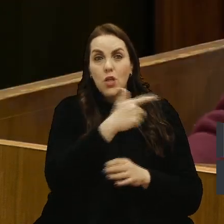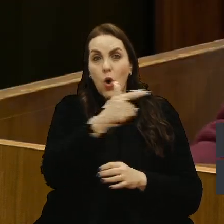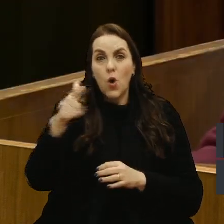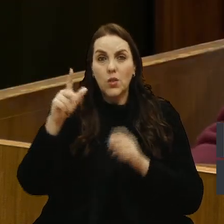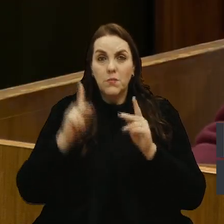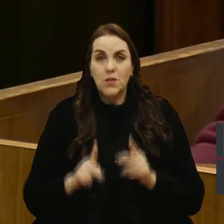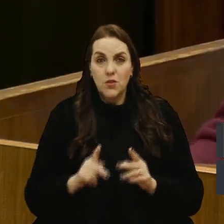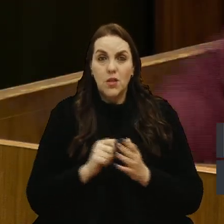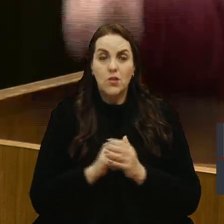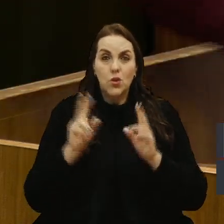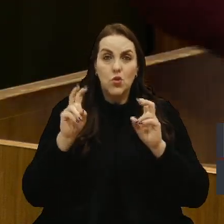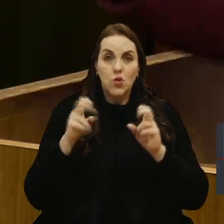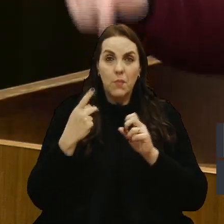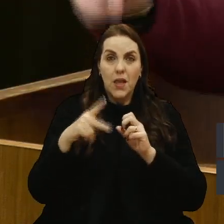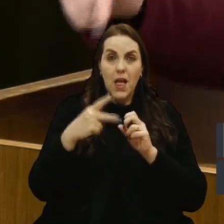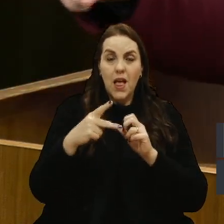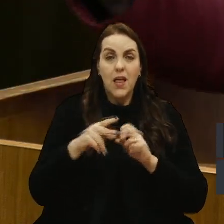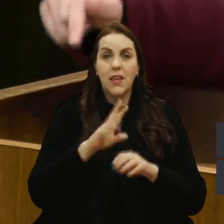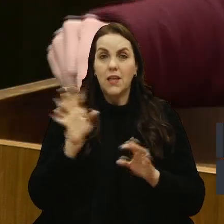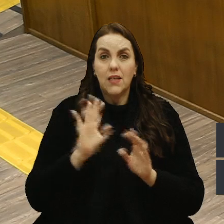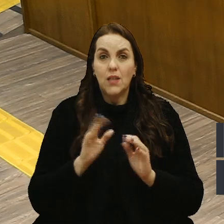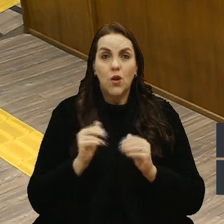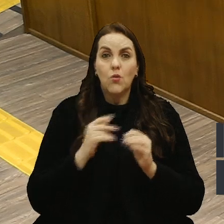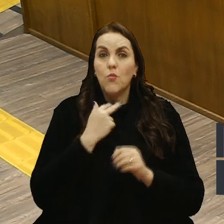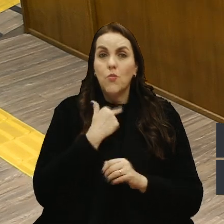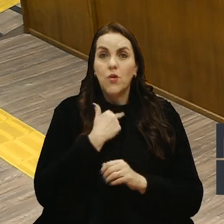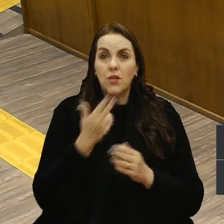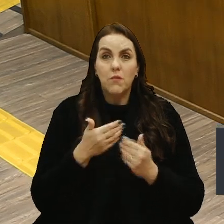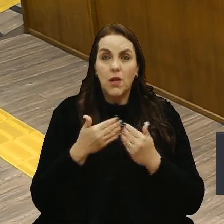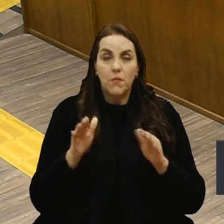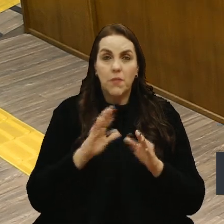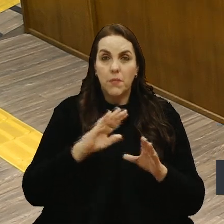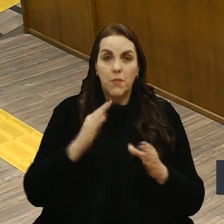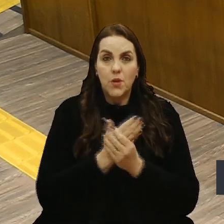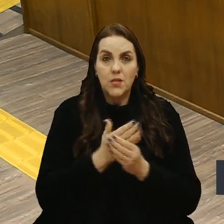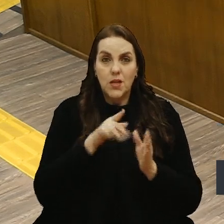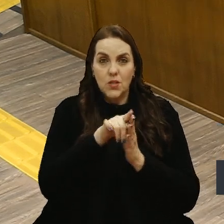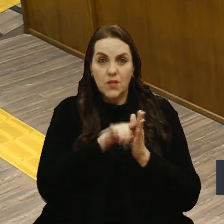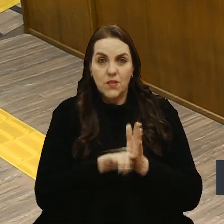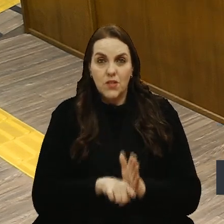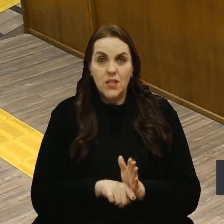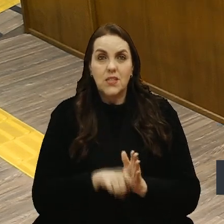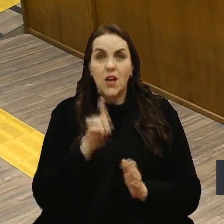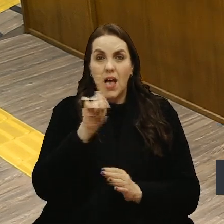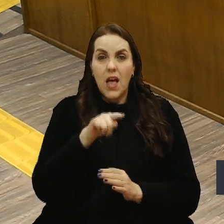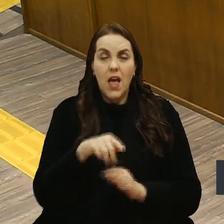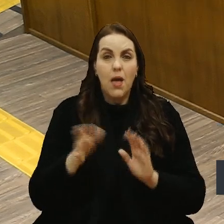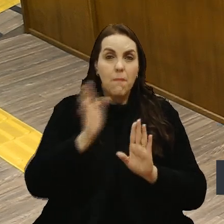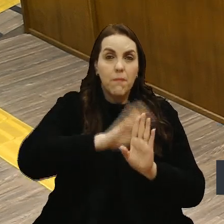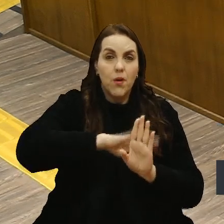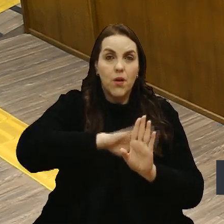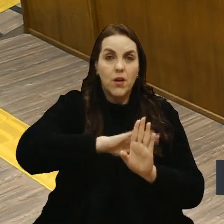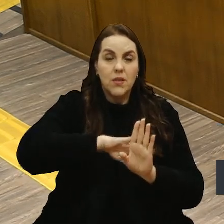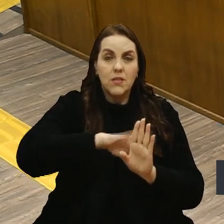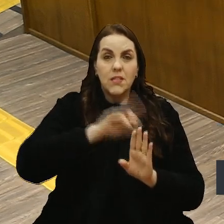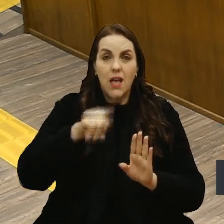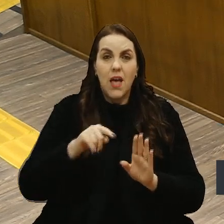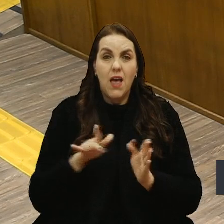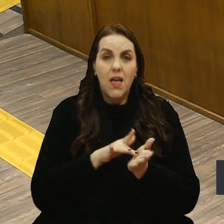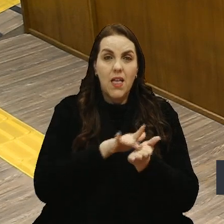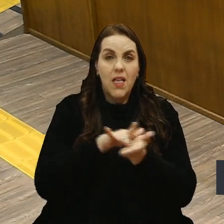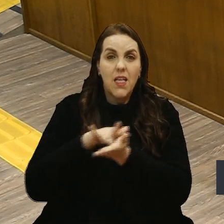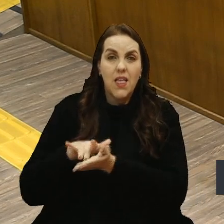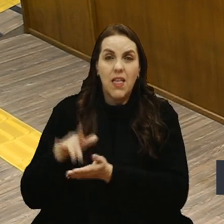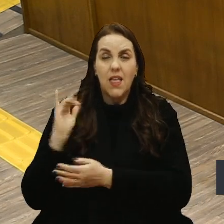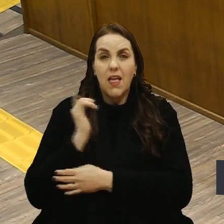sobre ele, questão de ordem nós aqui, não podemos aqui abrir o processo de investigação. Isso é hipocrisia, é um grande faz de conta. E